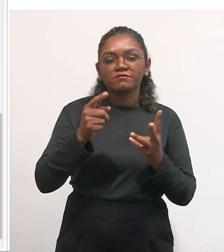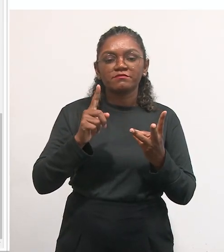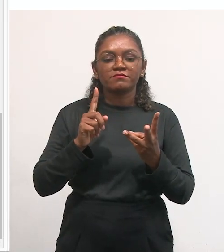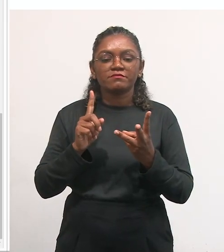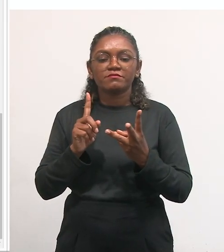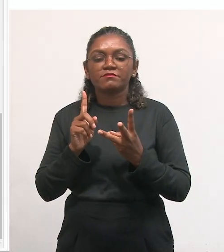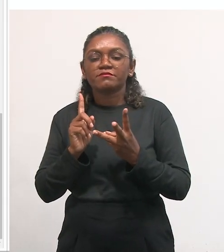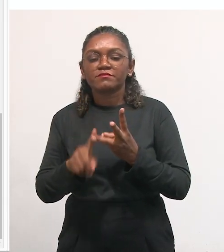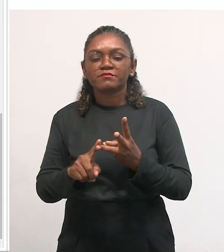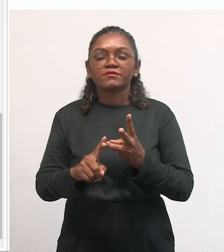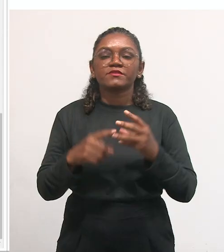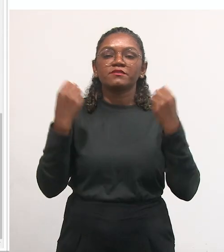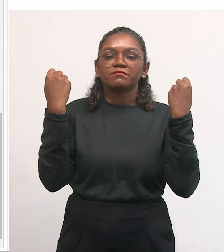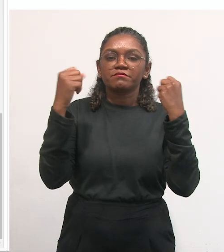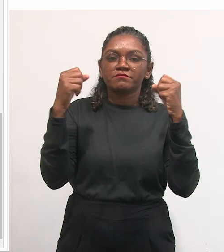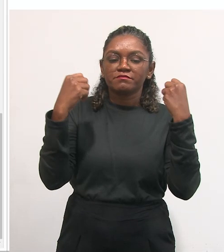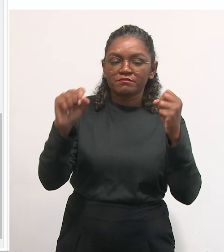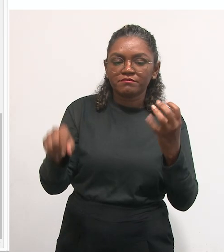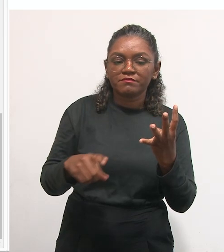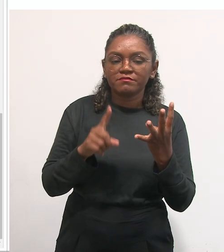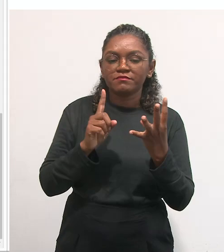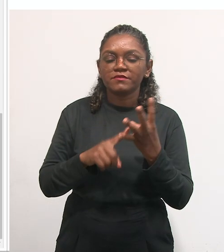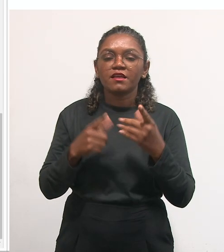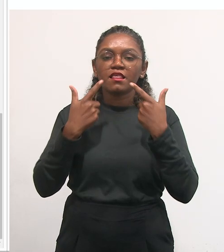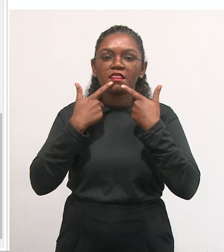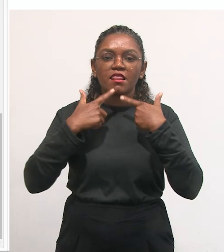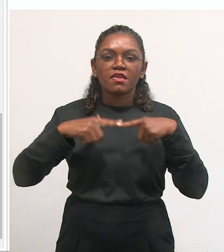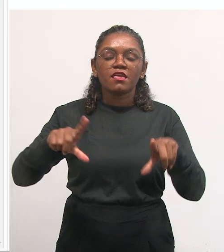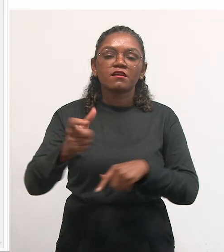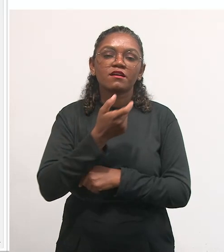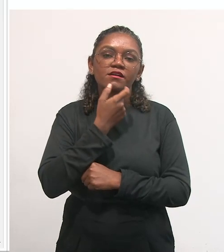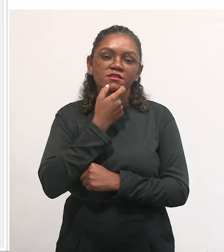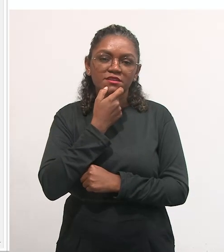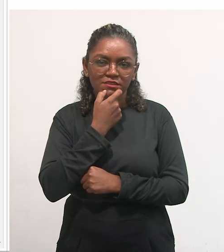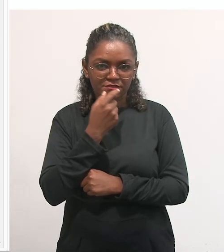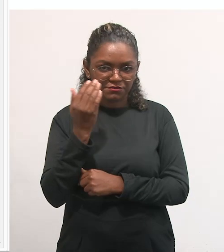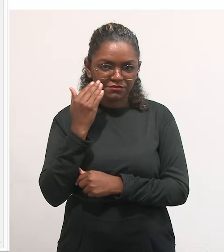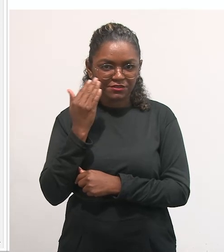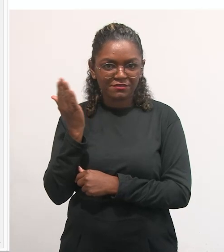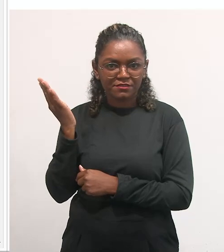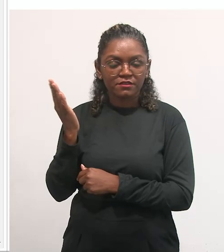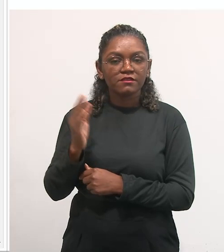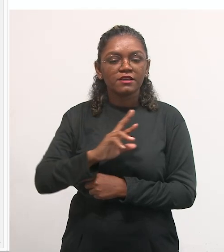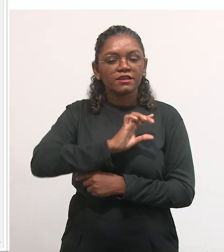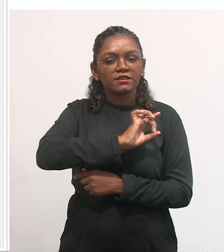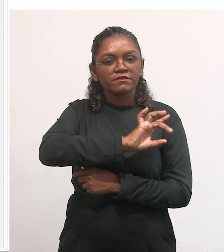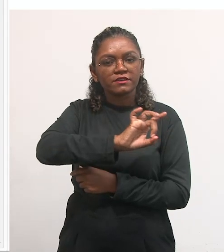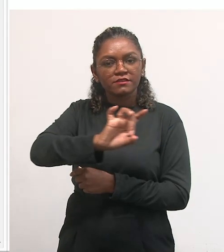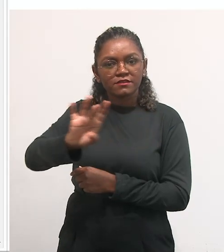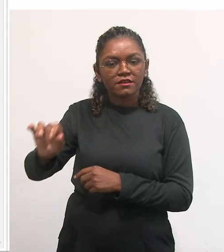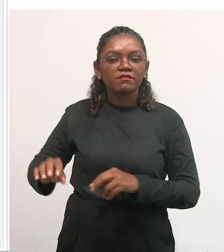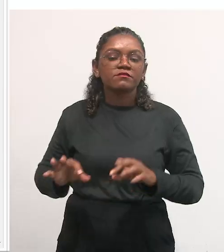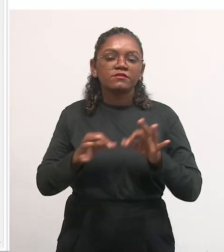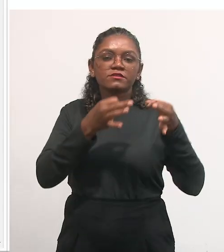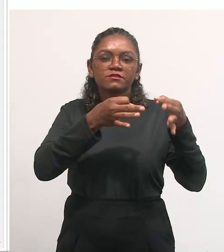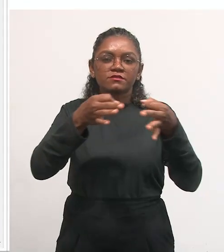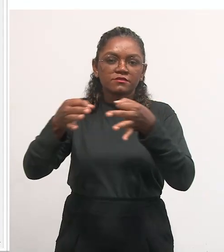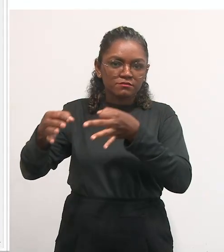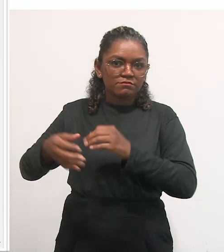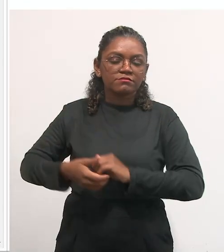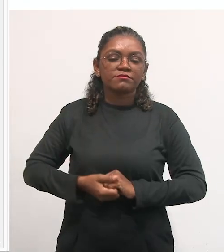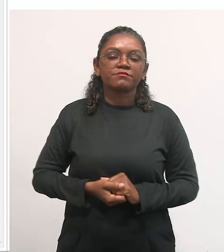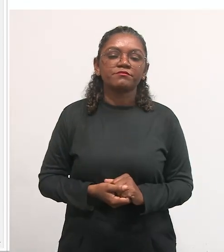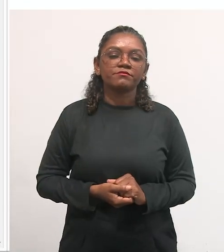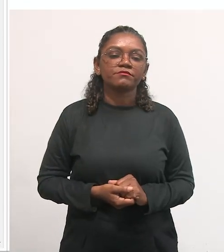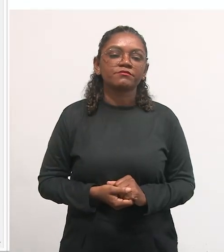os campos e de todos os eixos. Impressionante, né? Fabuloso. Eu acho incrível particularmente.